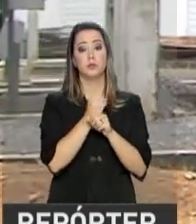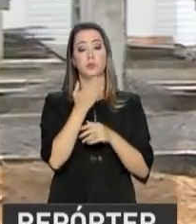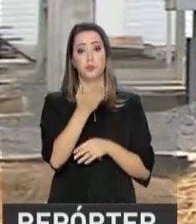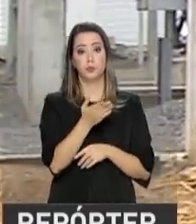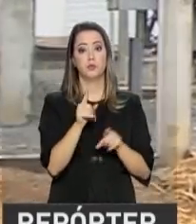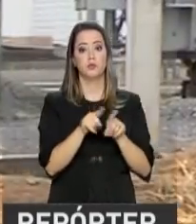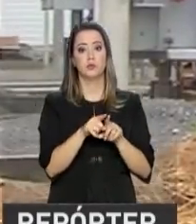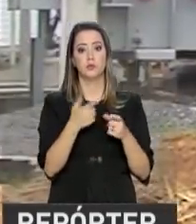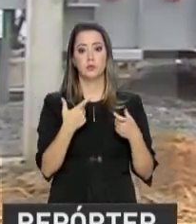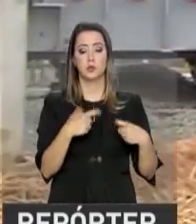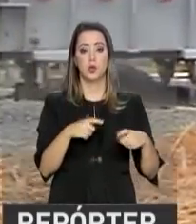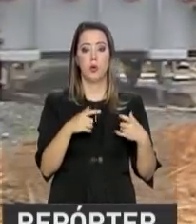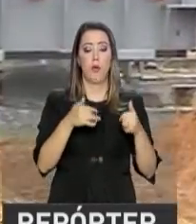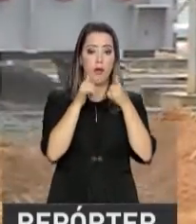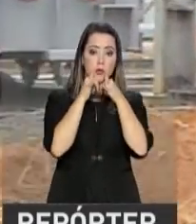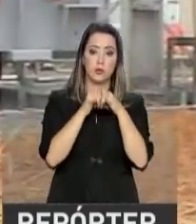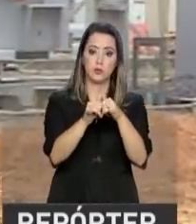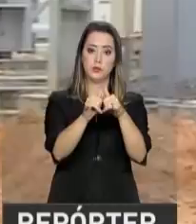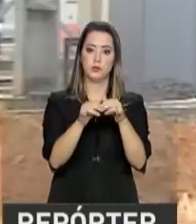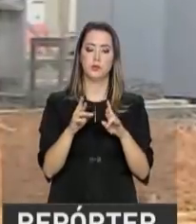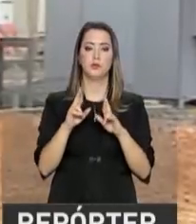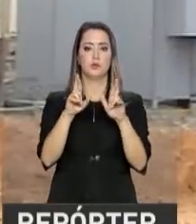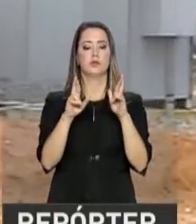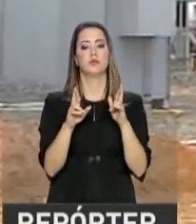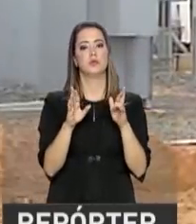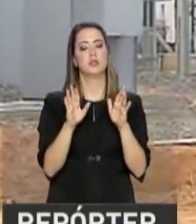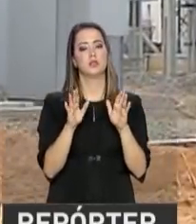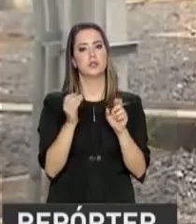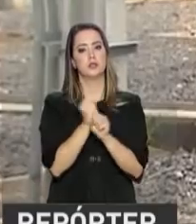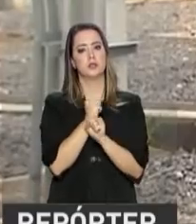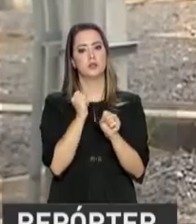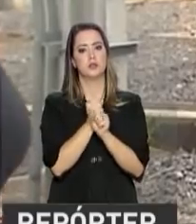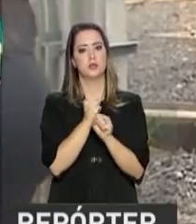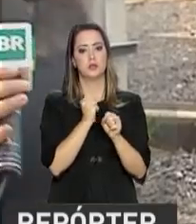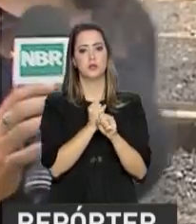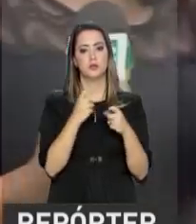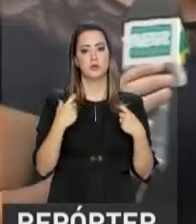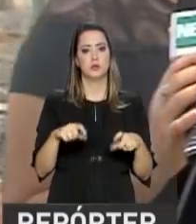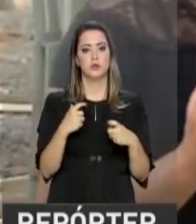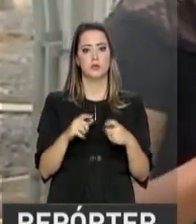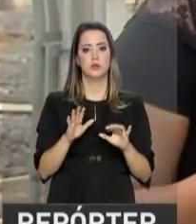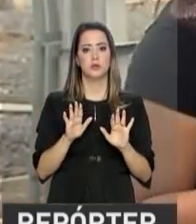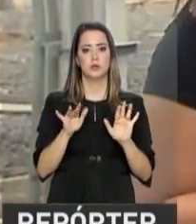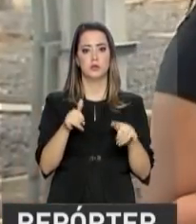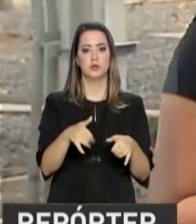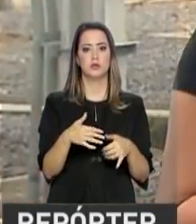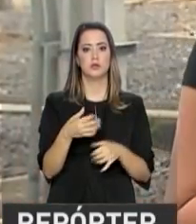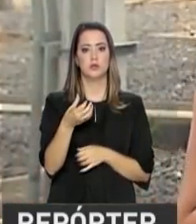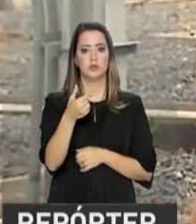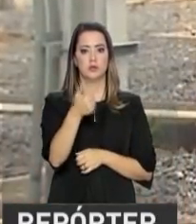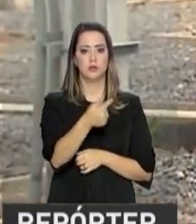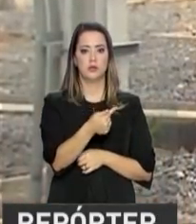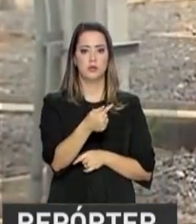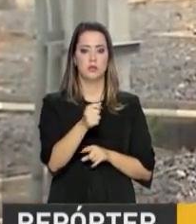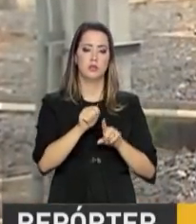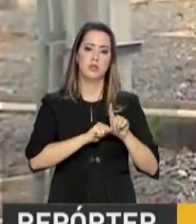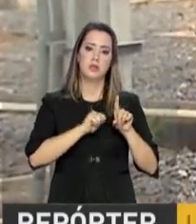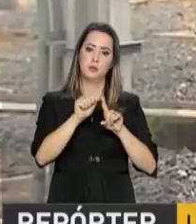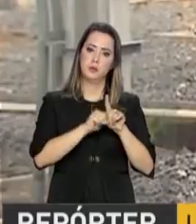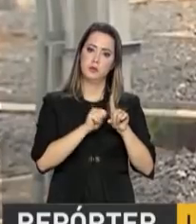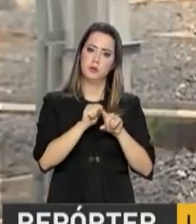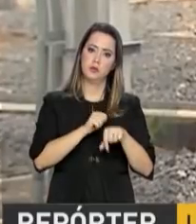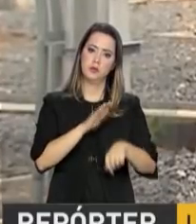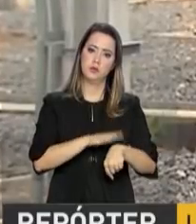pela subestação de energia. A expectativa é que as obras da subestação sejam concluídas em 7 meses. Quando